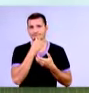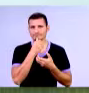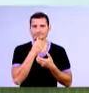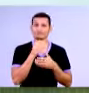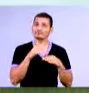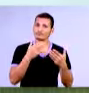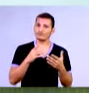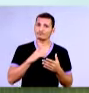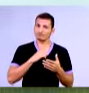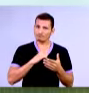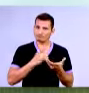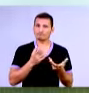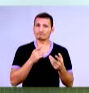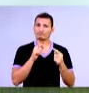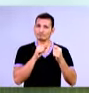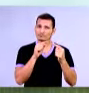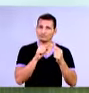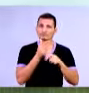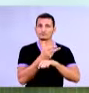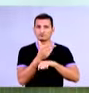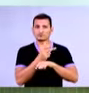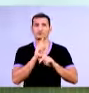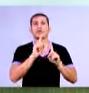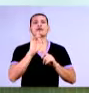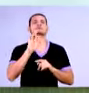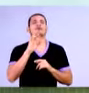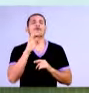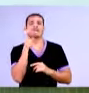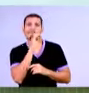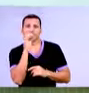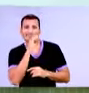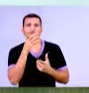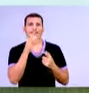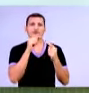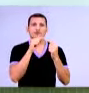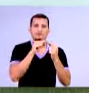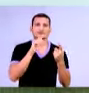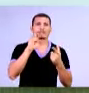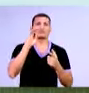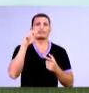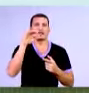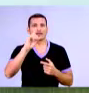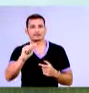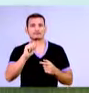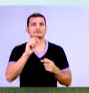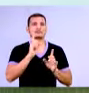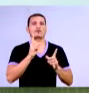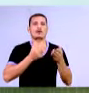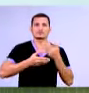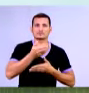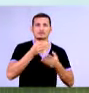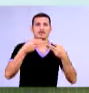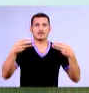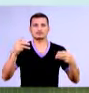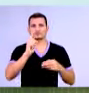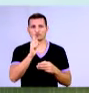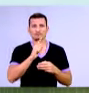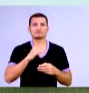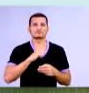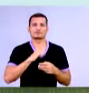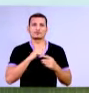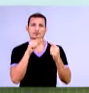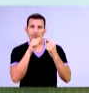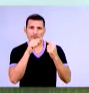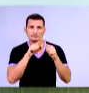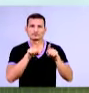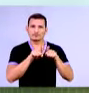tem muito a ver com multimídia. Não tem a ver só com velocidade de conexão, com banda, com esses aspectos relacionados à rede. Tem a ver,